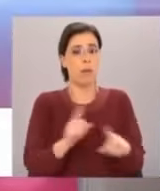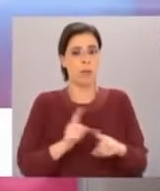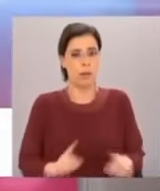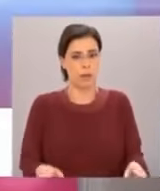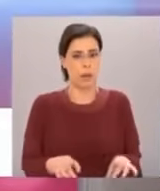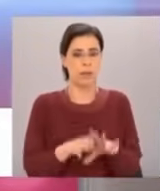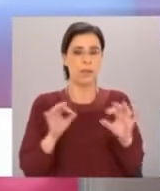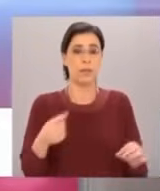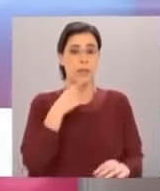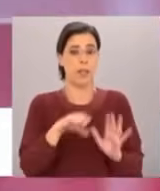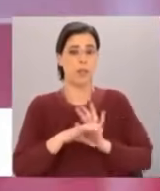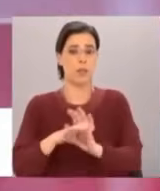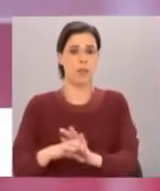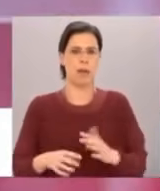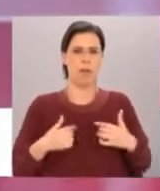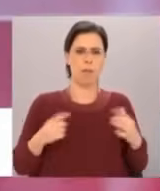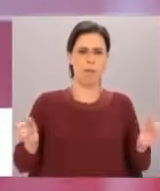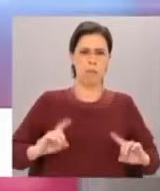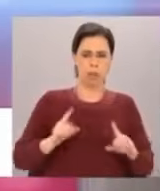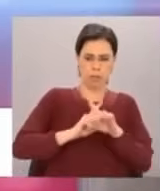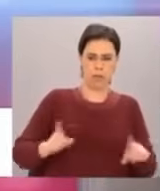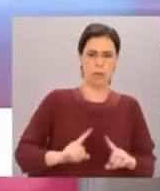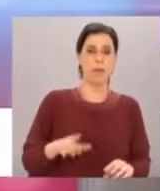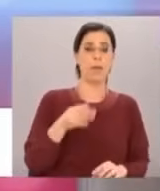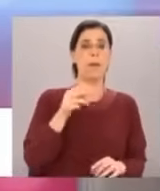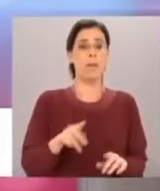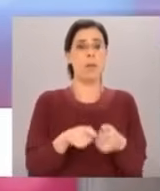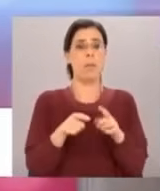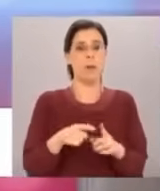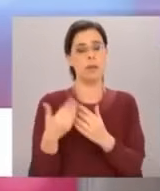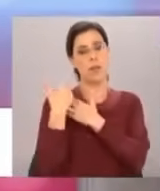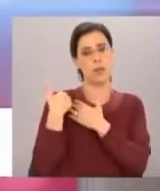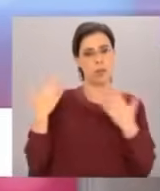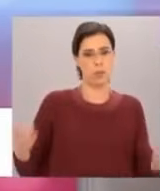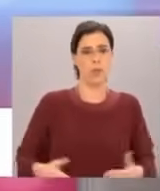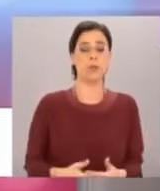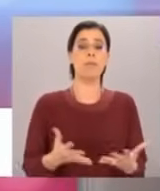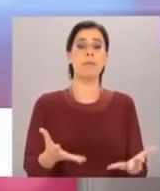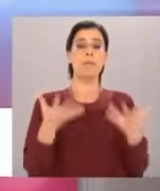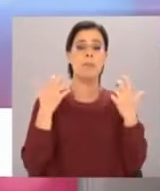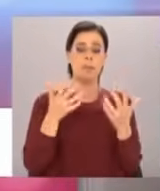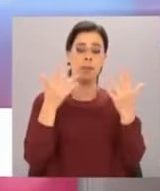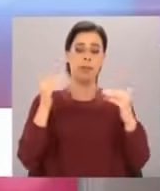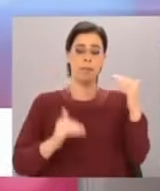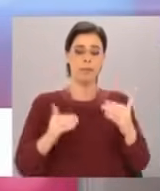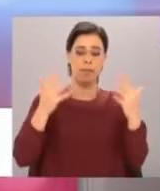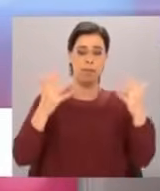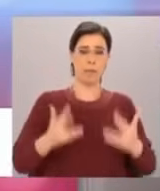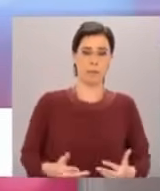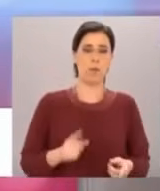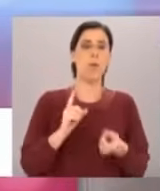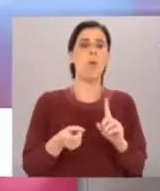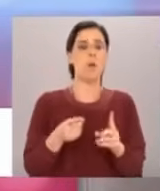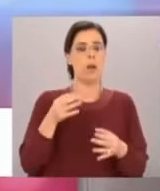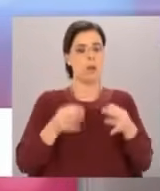proibicionista como Alega o chega não de tout ou seja o pai tem sido um partido responsável que Publique livro O e também